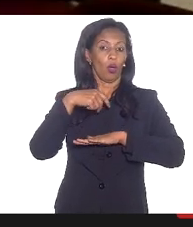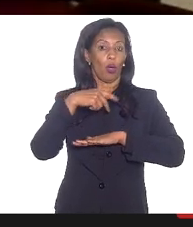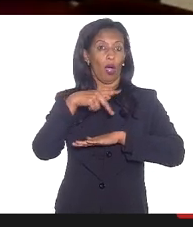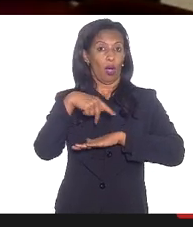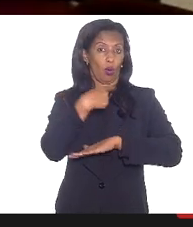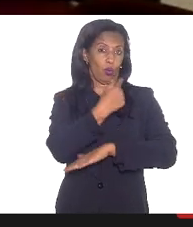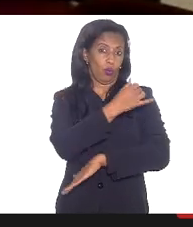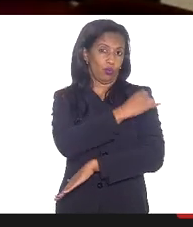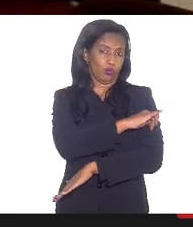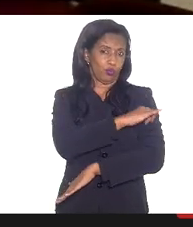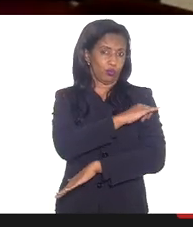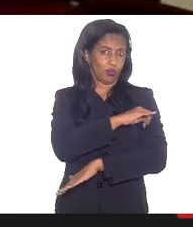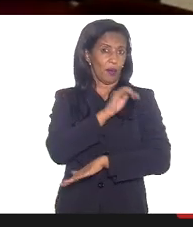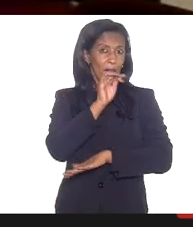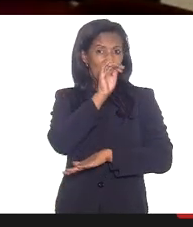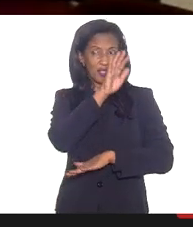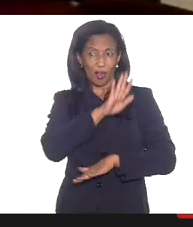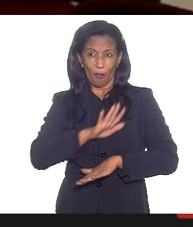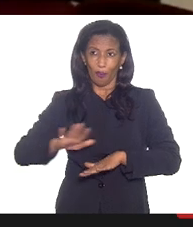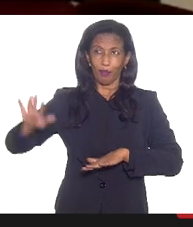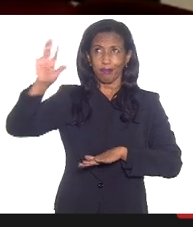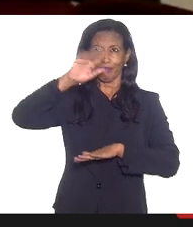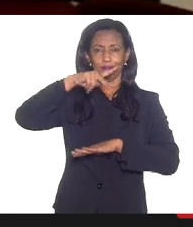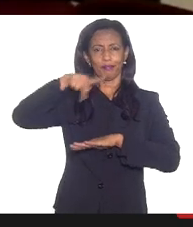desafio, que é o novo ensino médio, né,